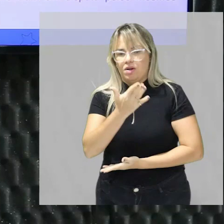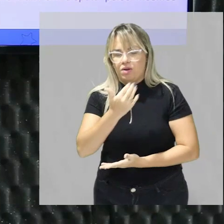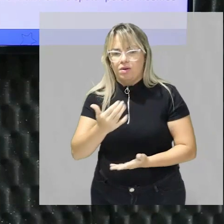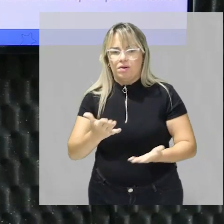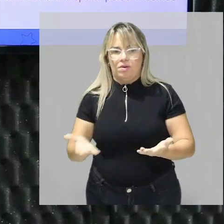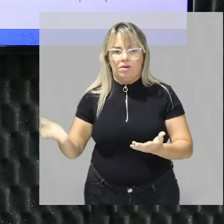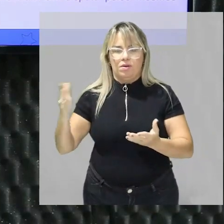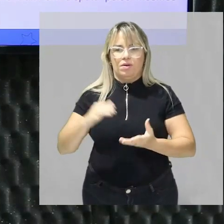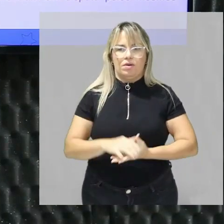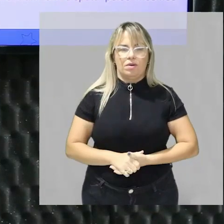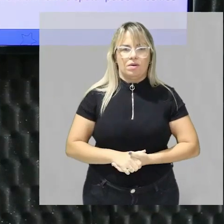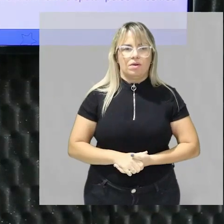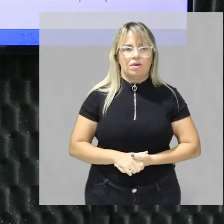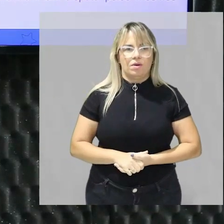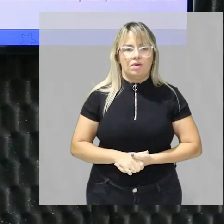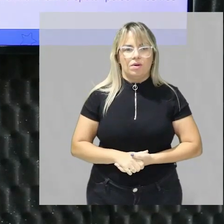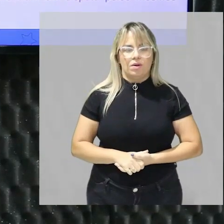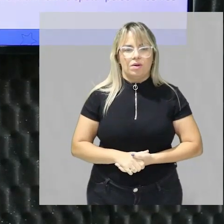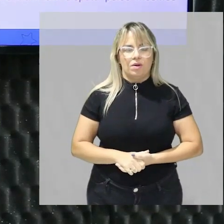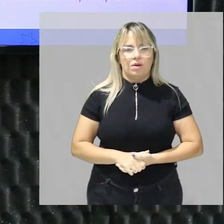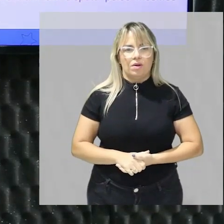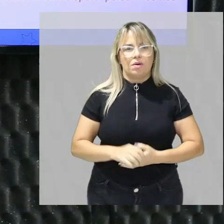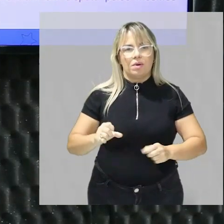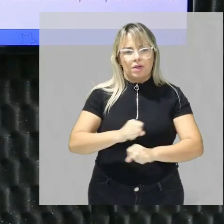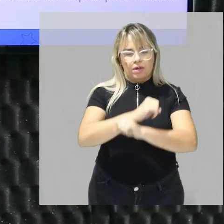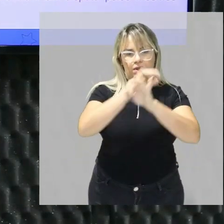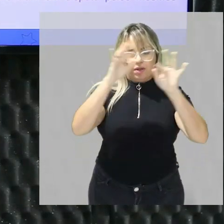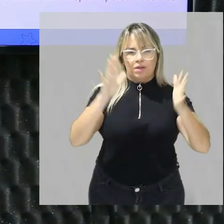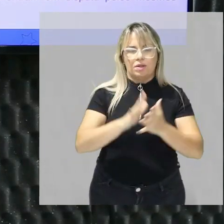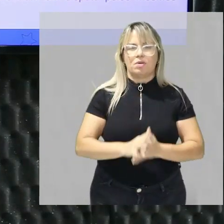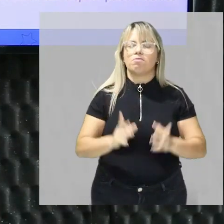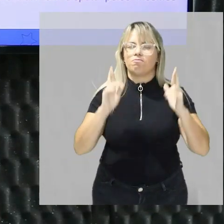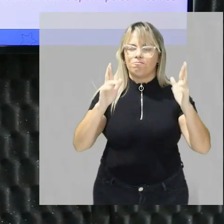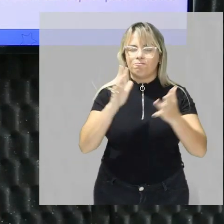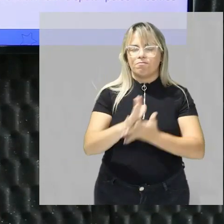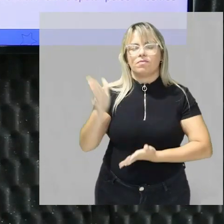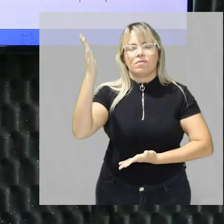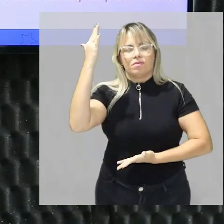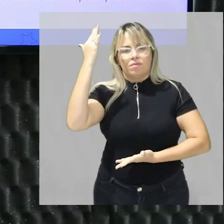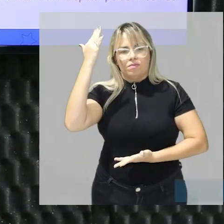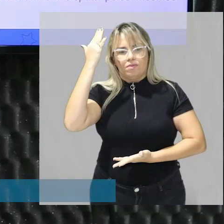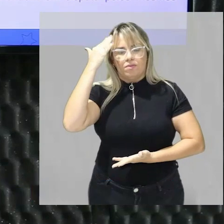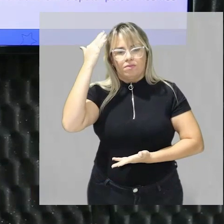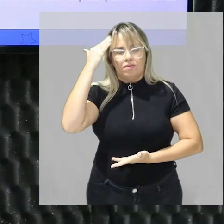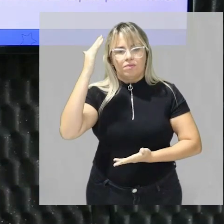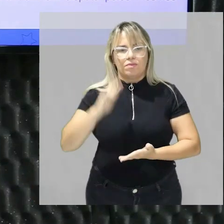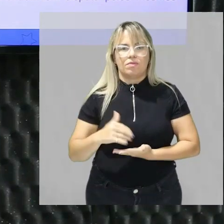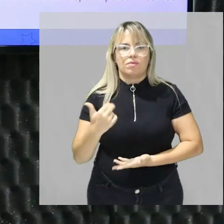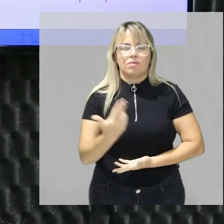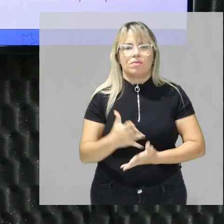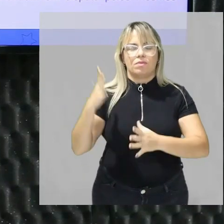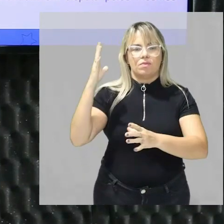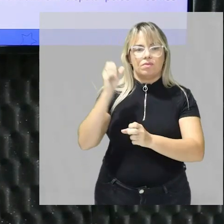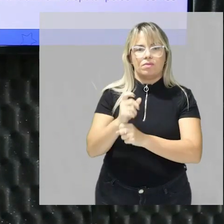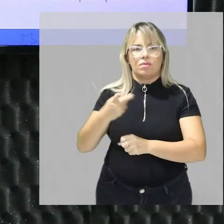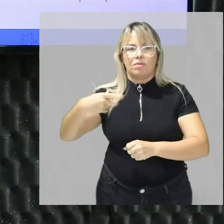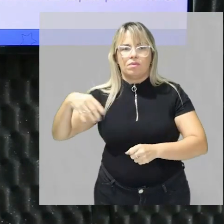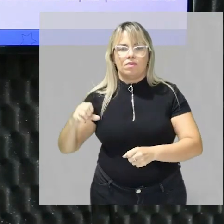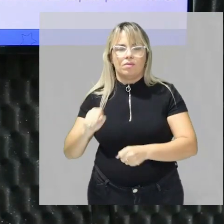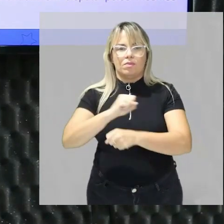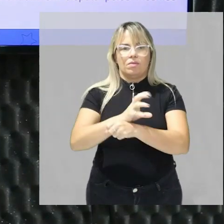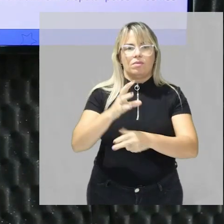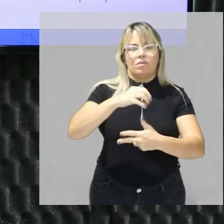Então, gente, questão bem esclarecedora, espero que vocês tenham entendido, tá? Essa foi a nossa revisão do PAIS